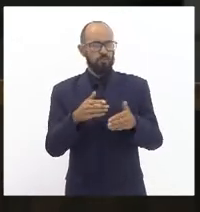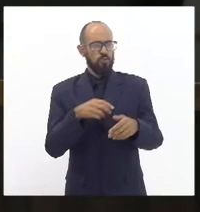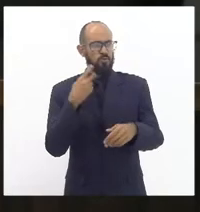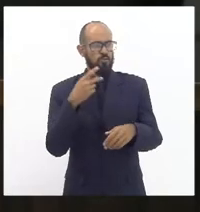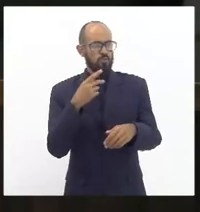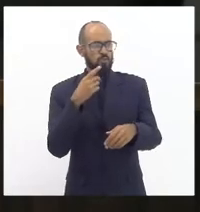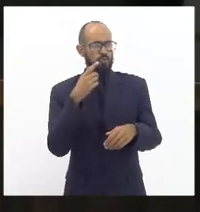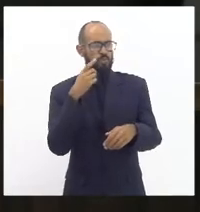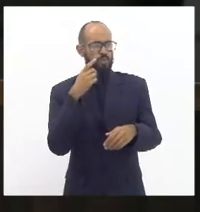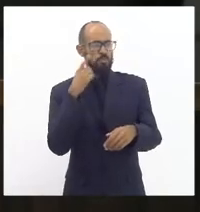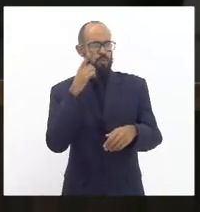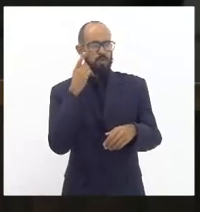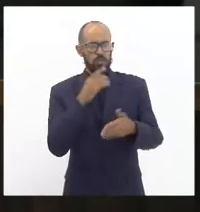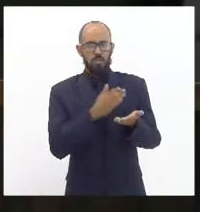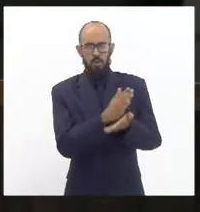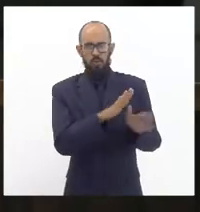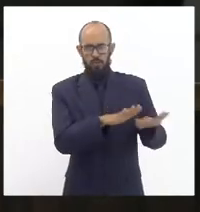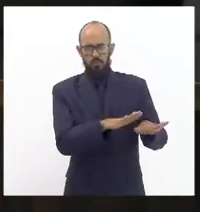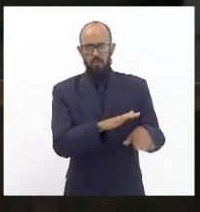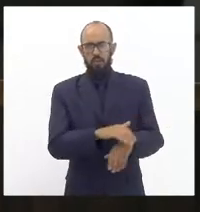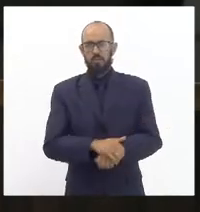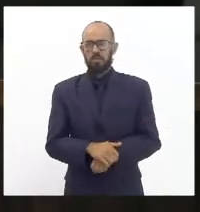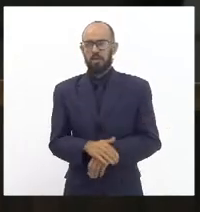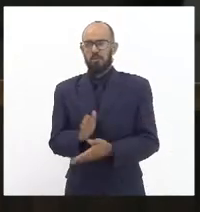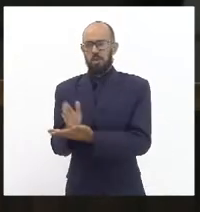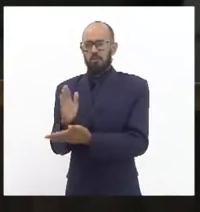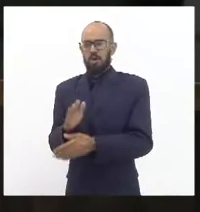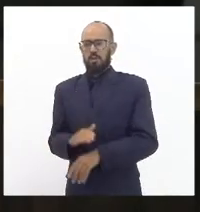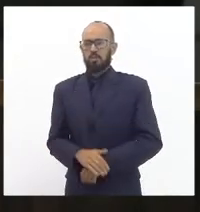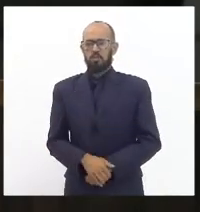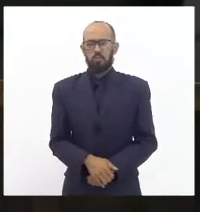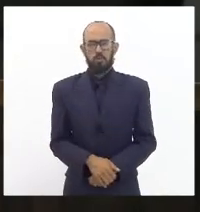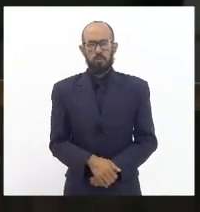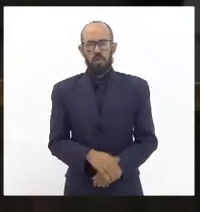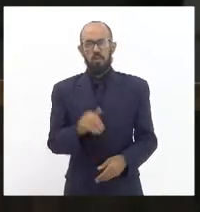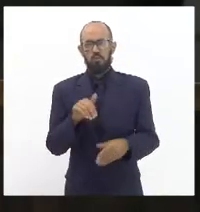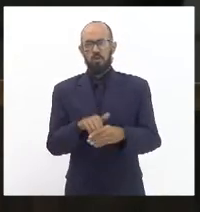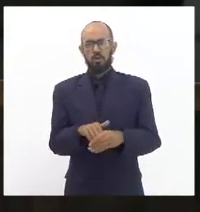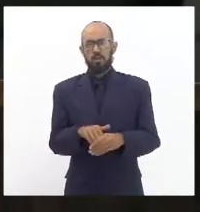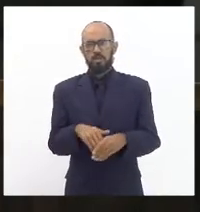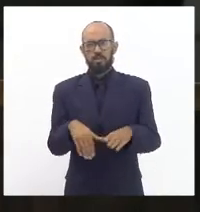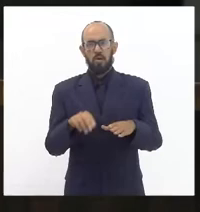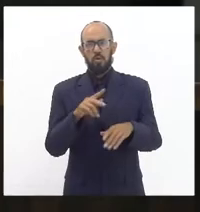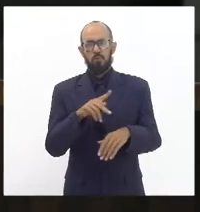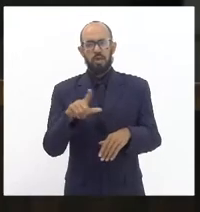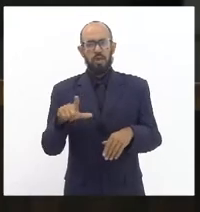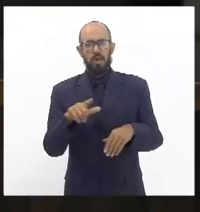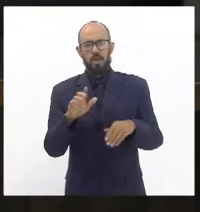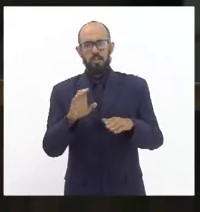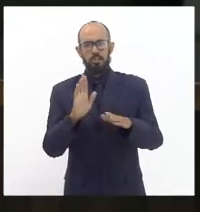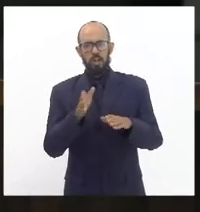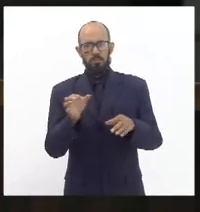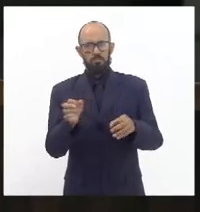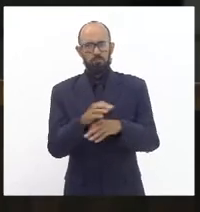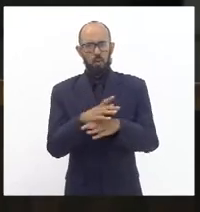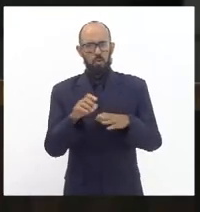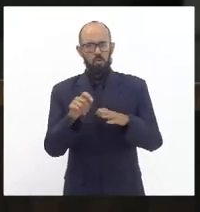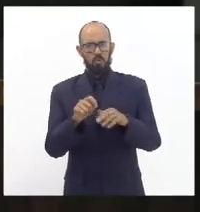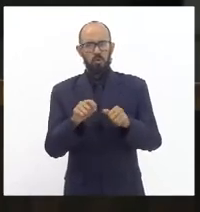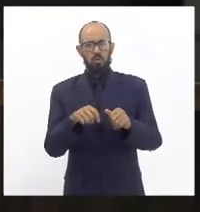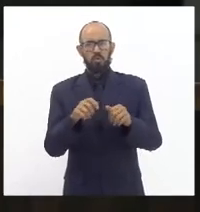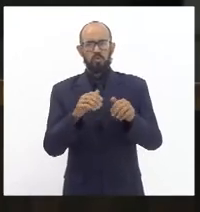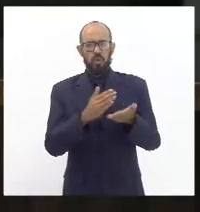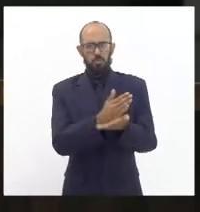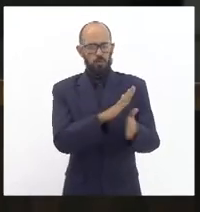prova permaneçam Como estão aprovado em votação projeto assim emendado seus que a